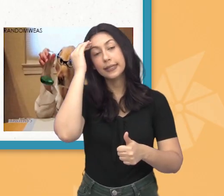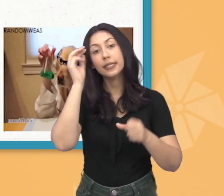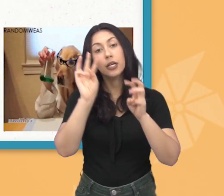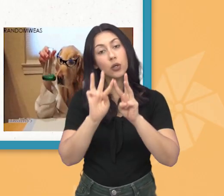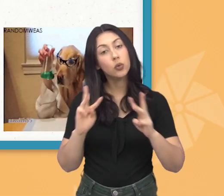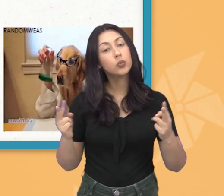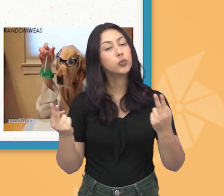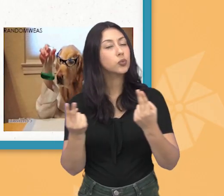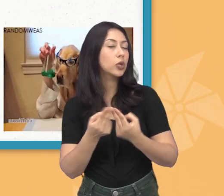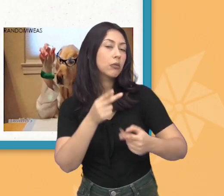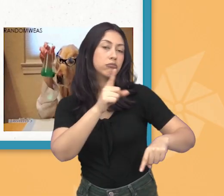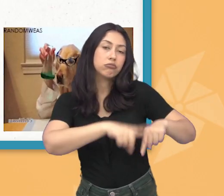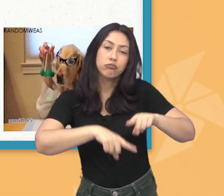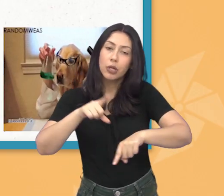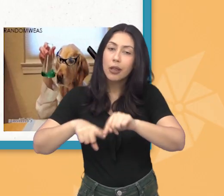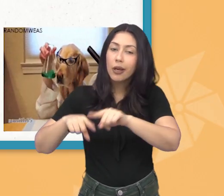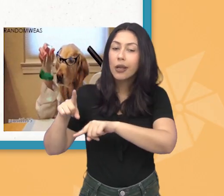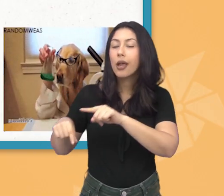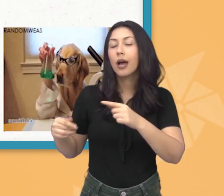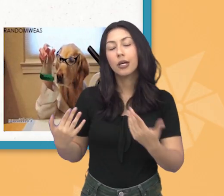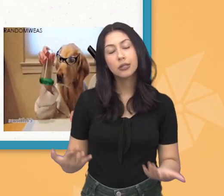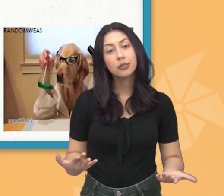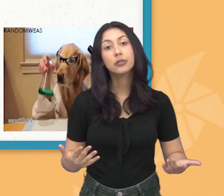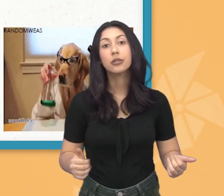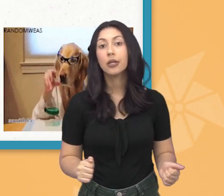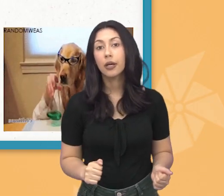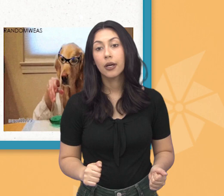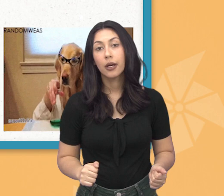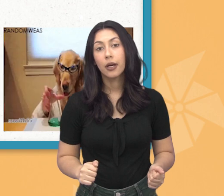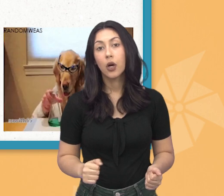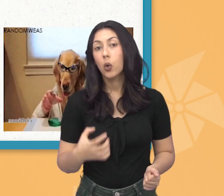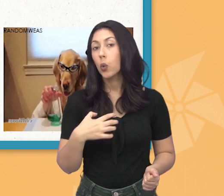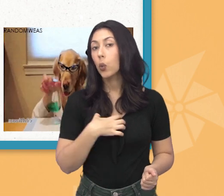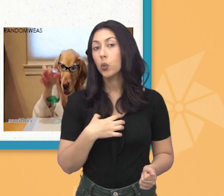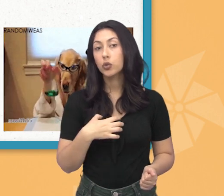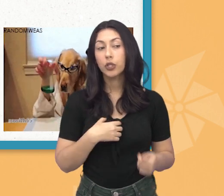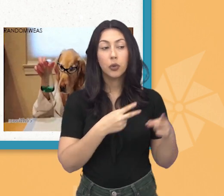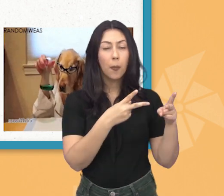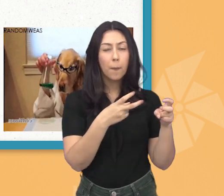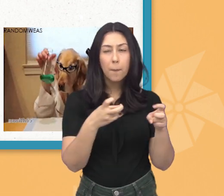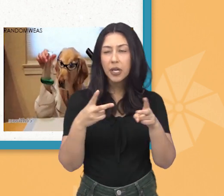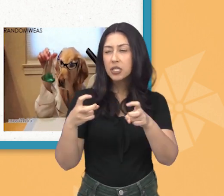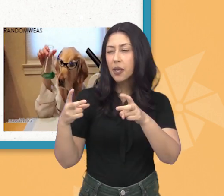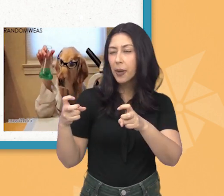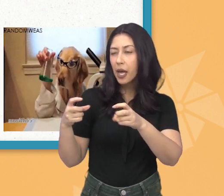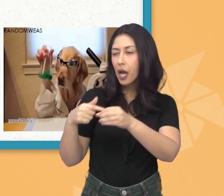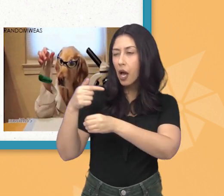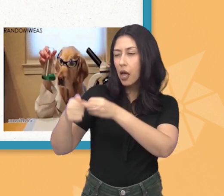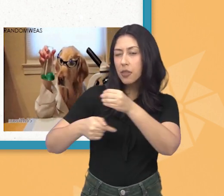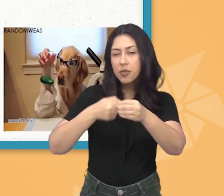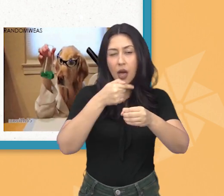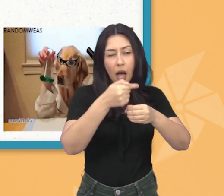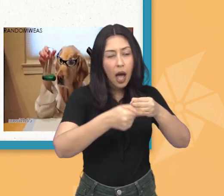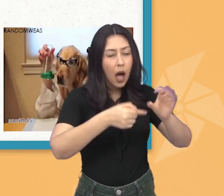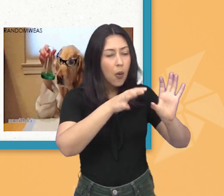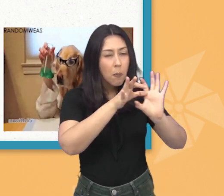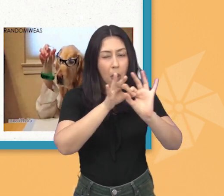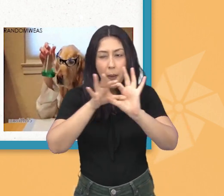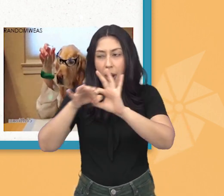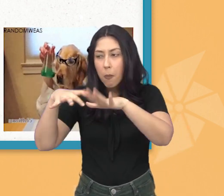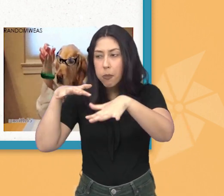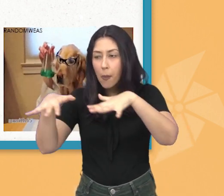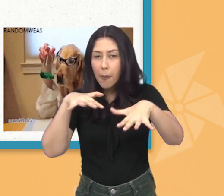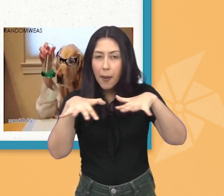que são os estados físicos da matéria, né? Que nada mais é do que uma maneira da gente observar o grau de agitação e de agregação